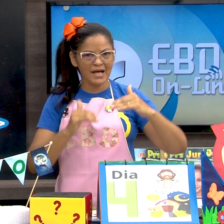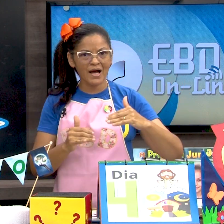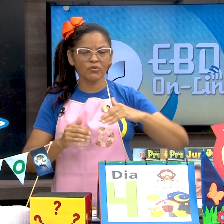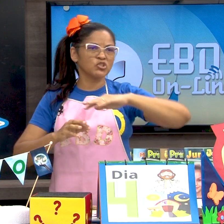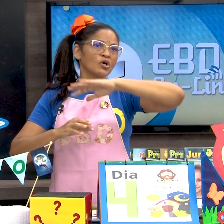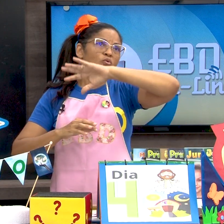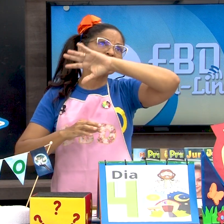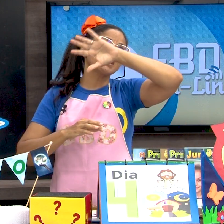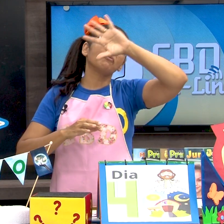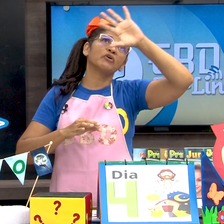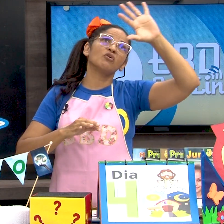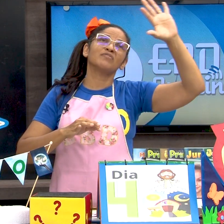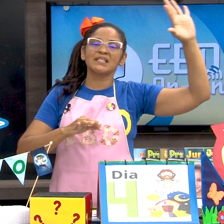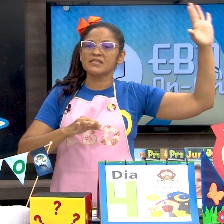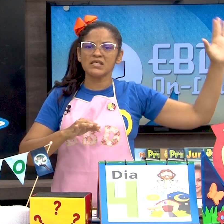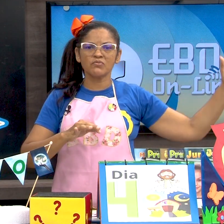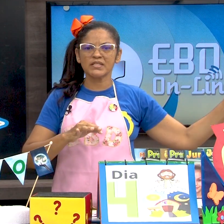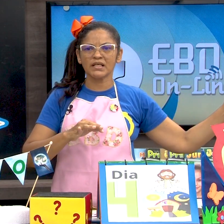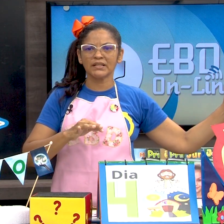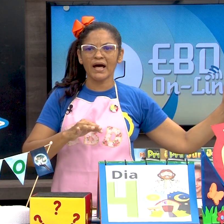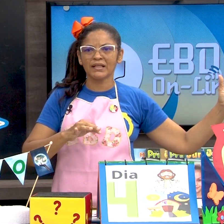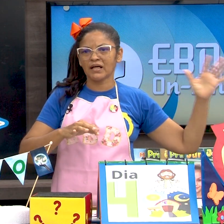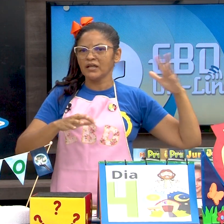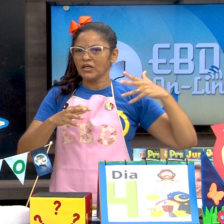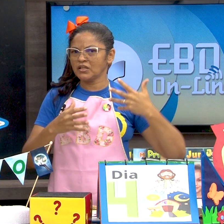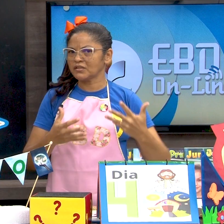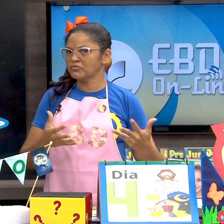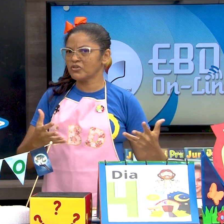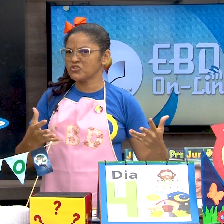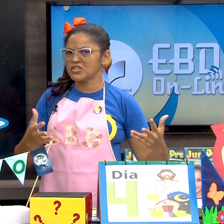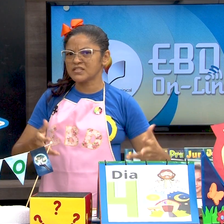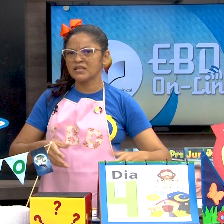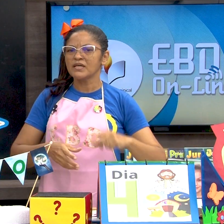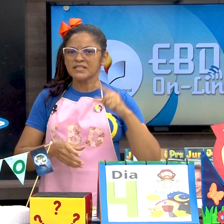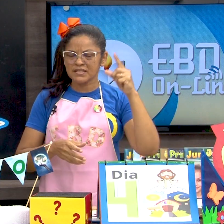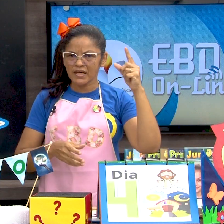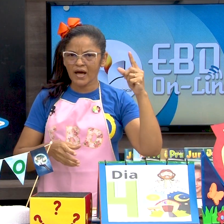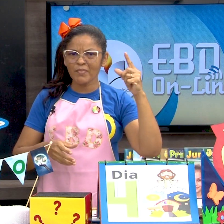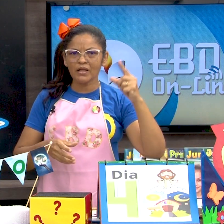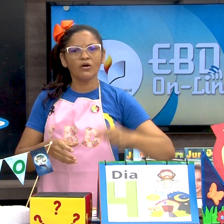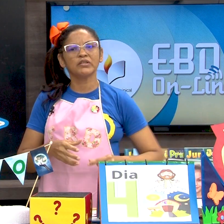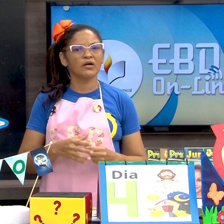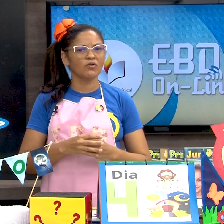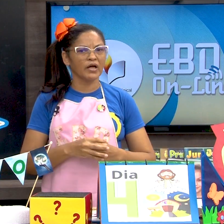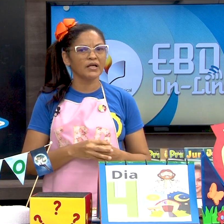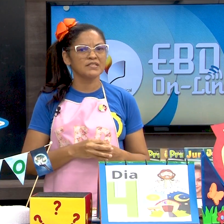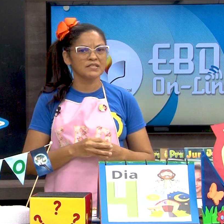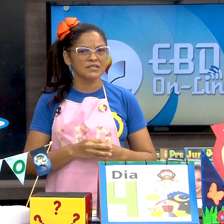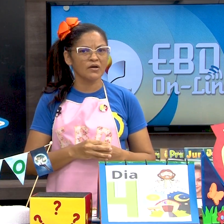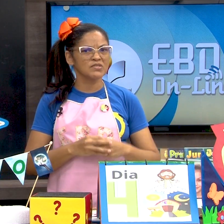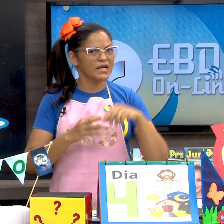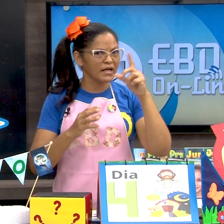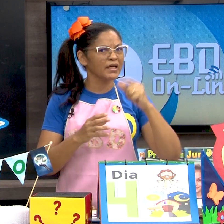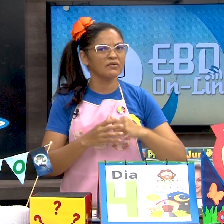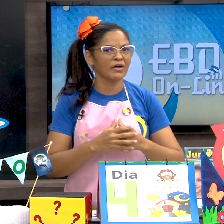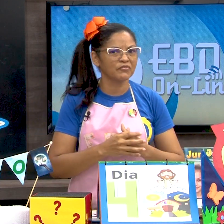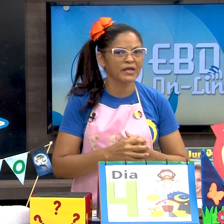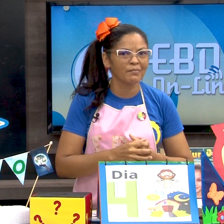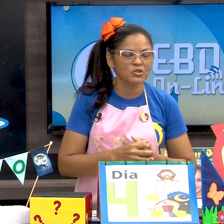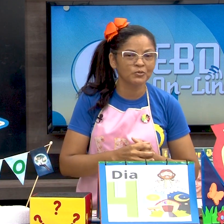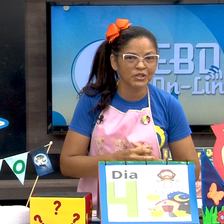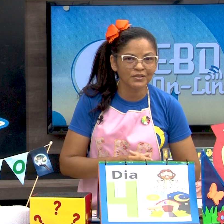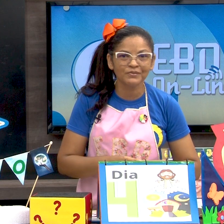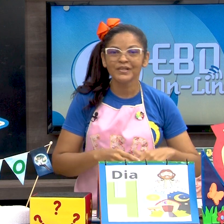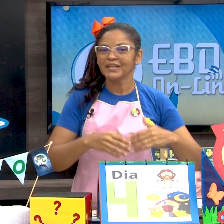das águas o céu ficou vazio e sem nada então Deus disse será melhor decorar esse céu será que ele vai